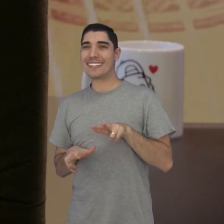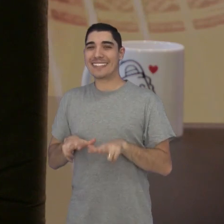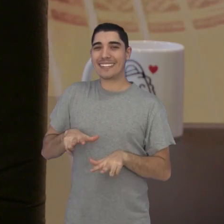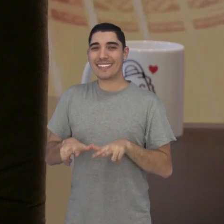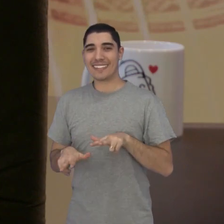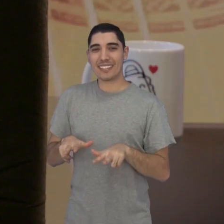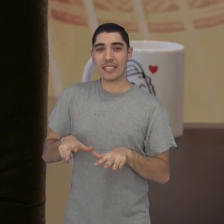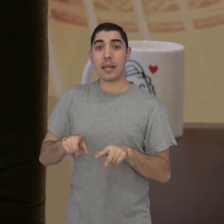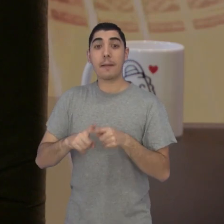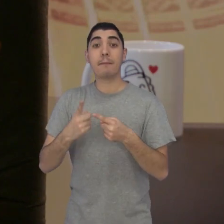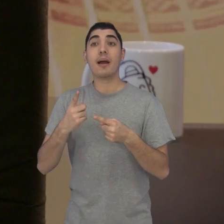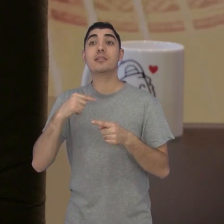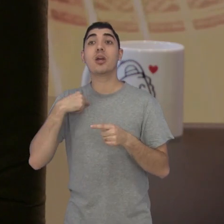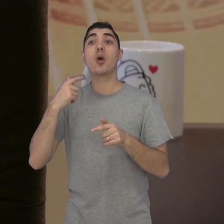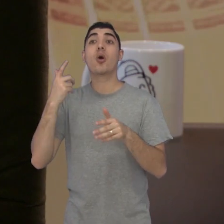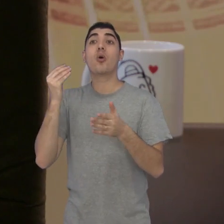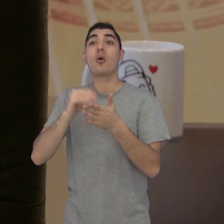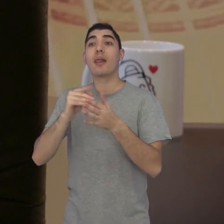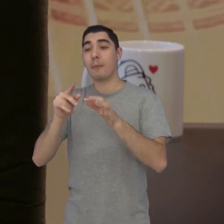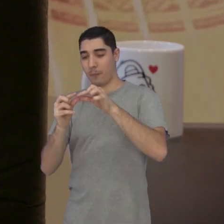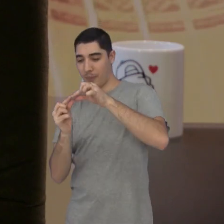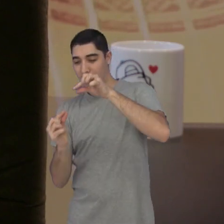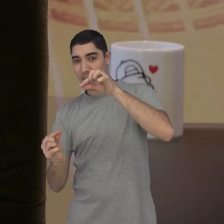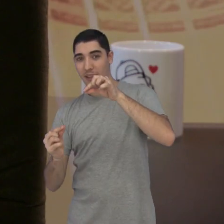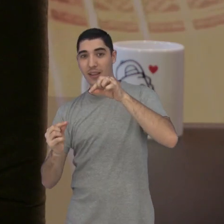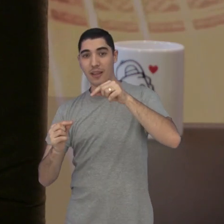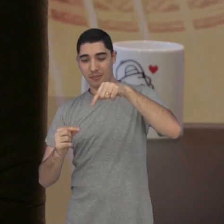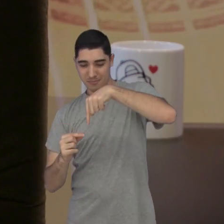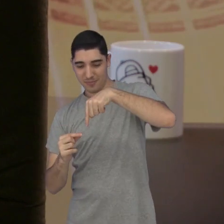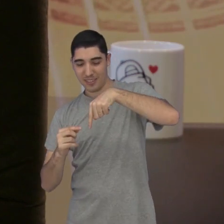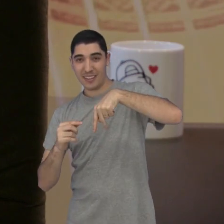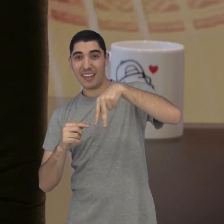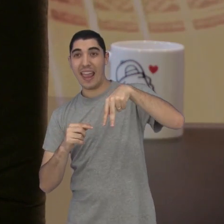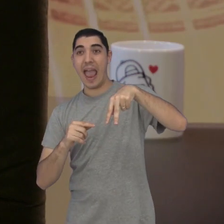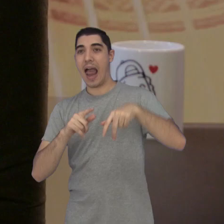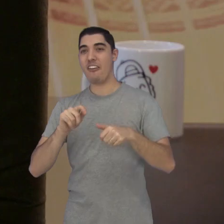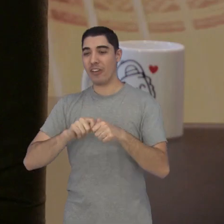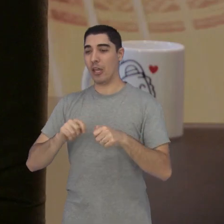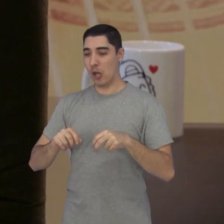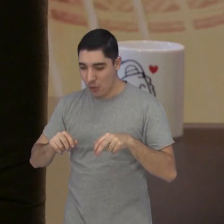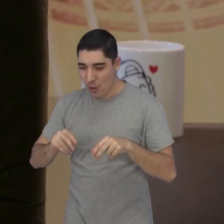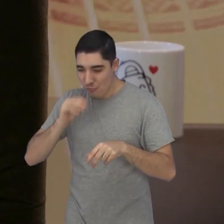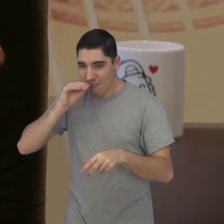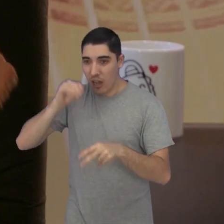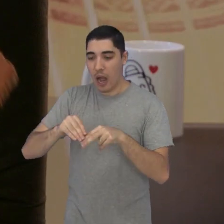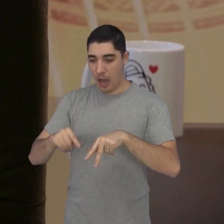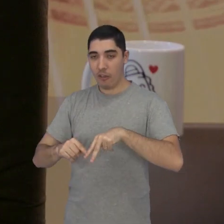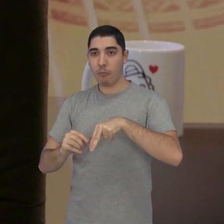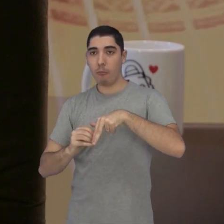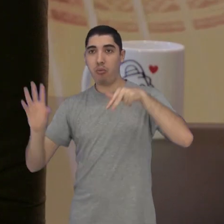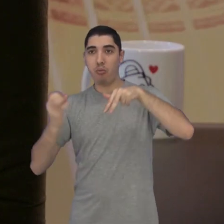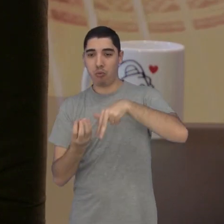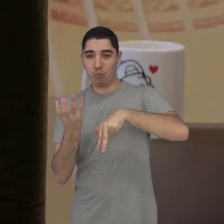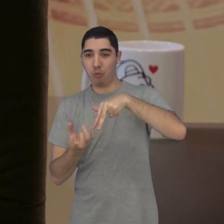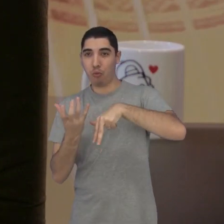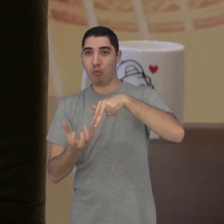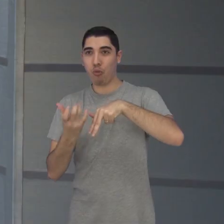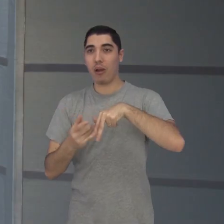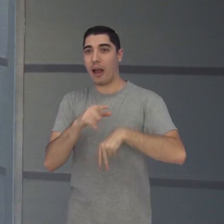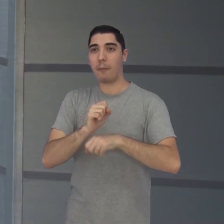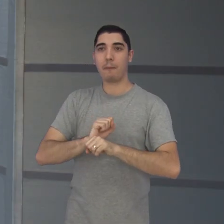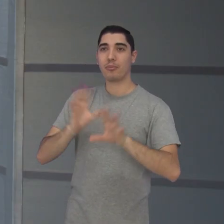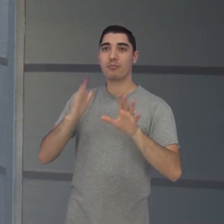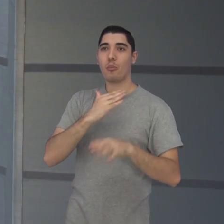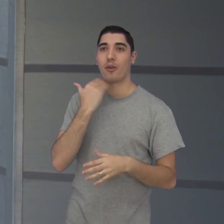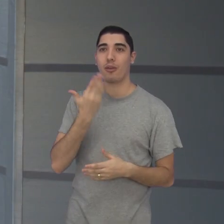firme. Firme. Só que eu coloquei com o fósforo com a cabeça pra baixo. Primeira ciscada dela, pegou fogo na galinha. Foi-se